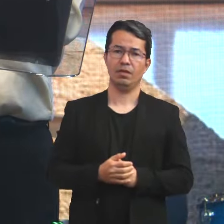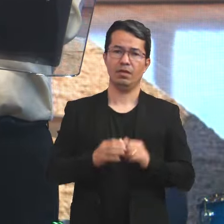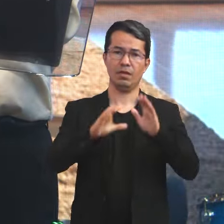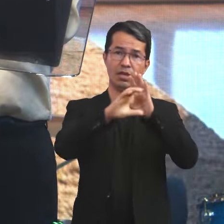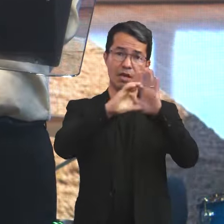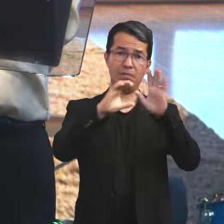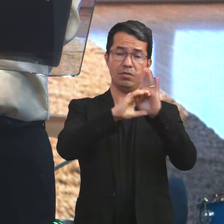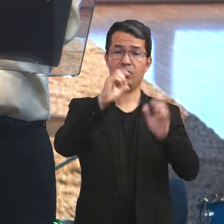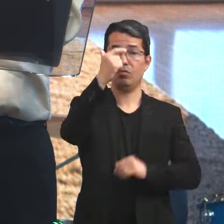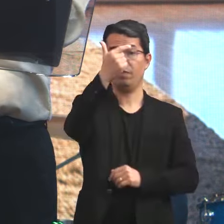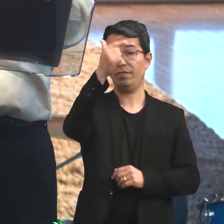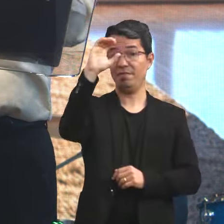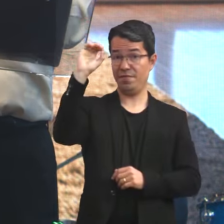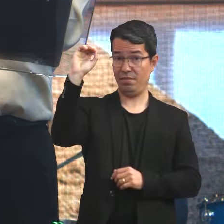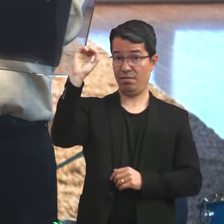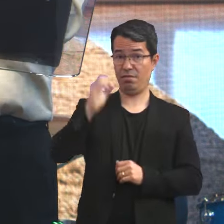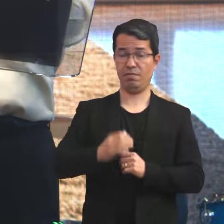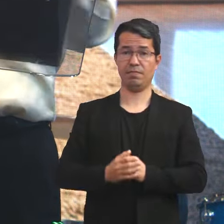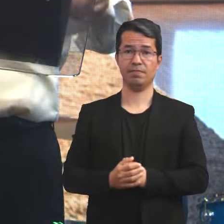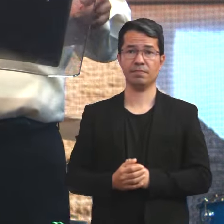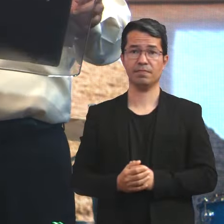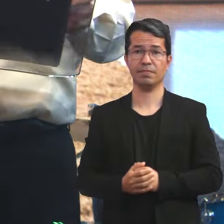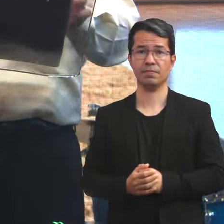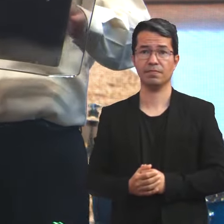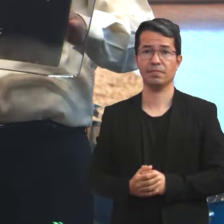número 20 capítulo número